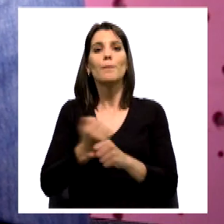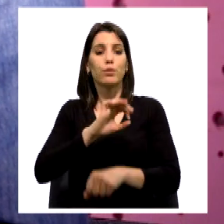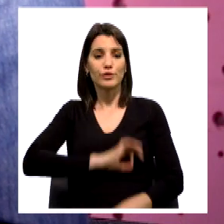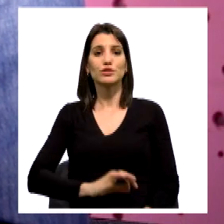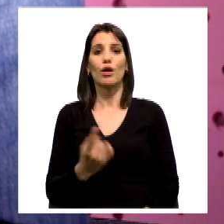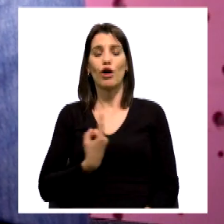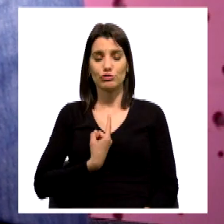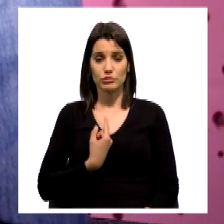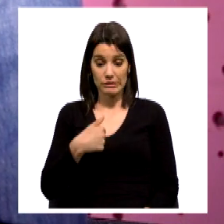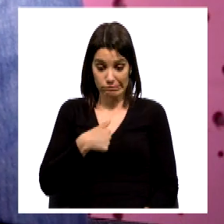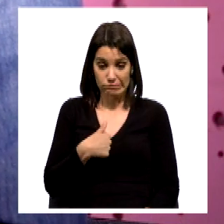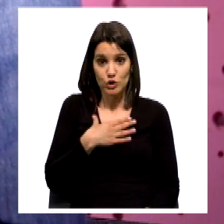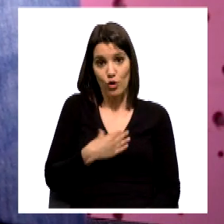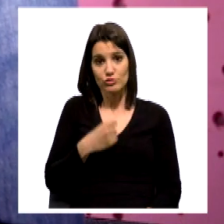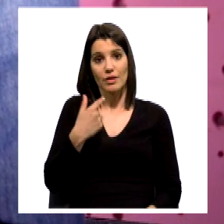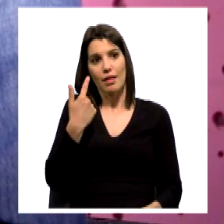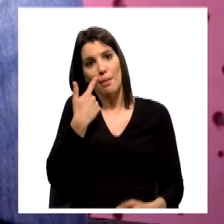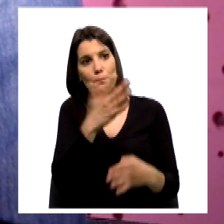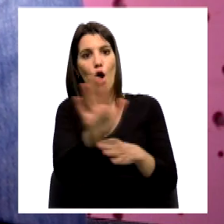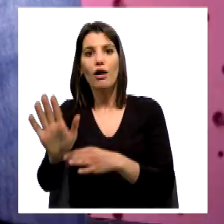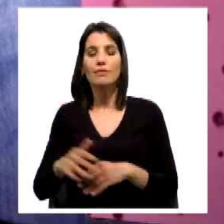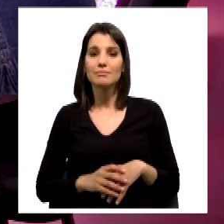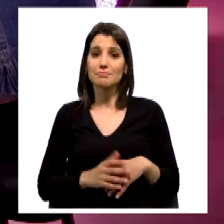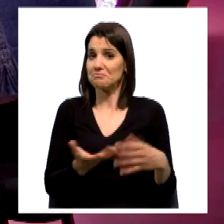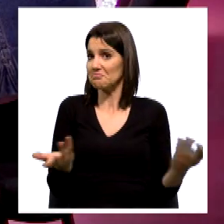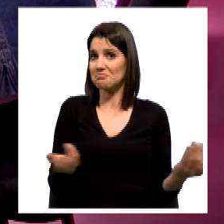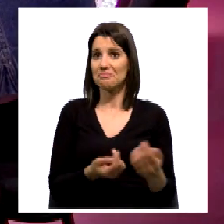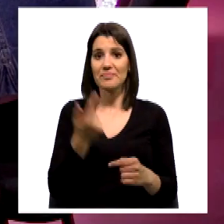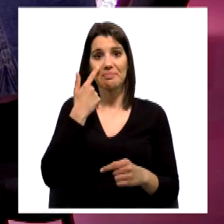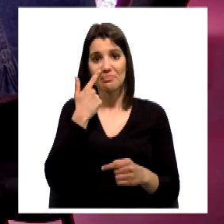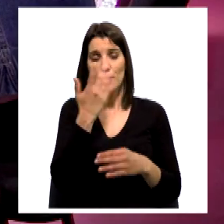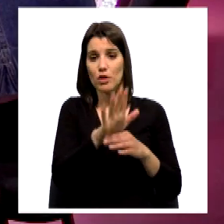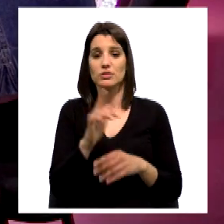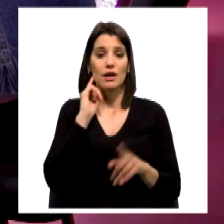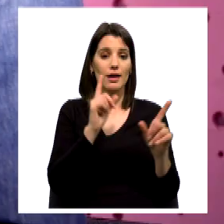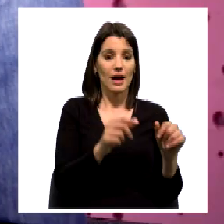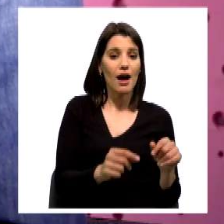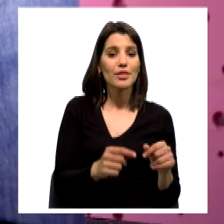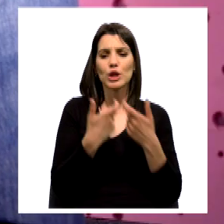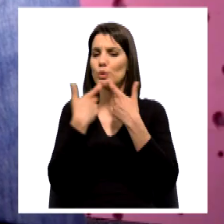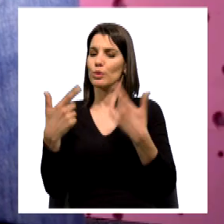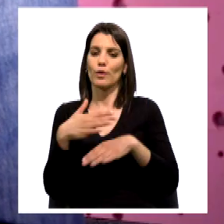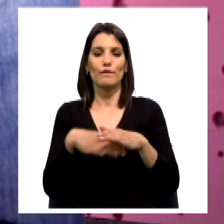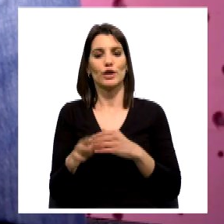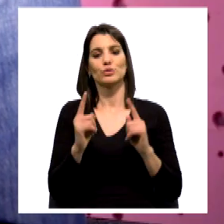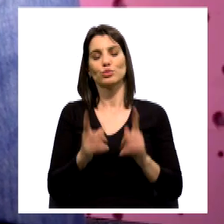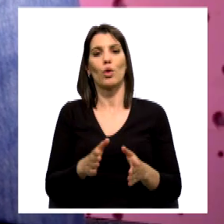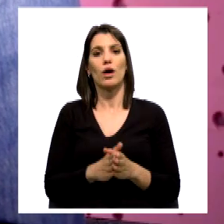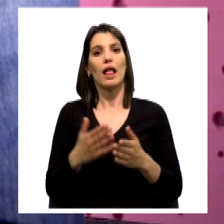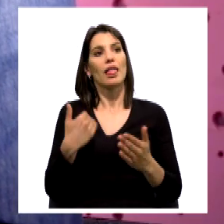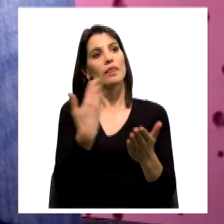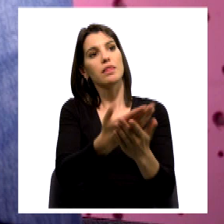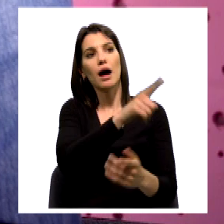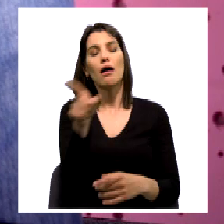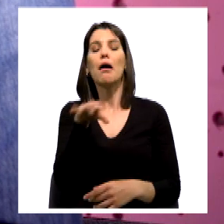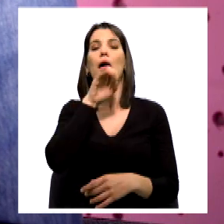profissão, o que eu gosto de fazer é dar a conhecer. Seja na rádio, seja em tudo aquilo que eu faço. Eu gosto